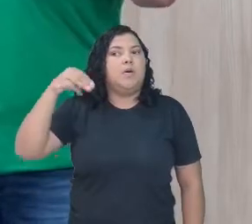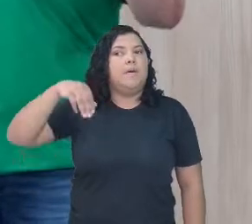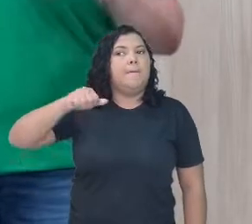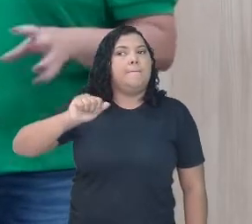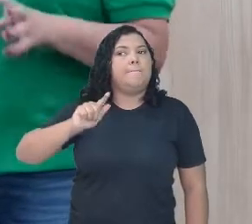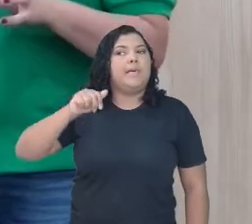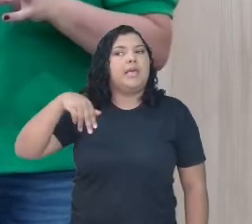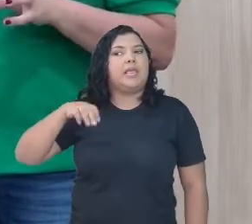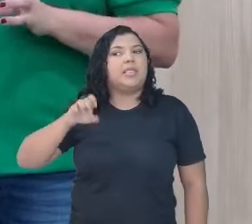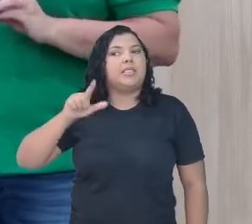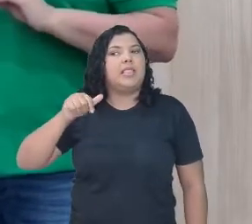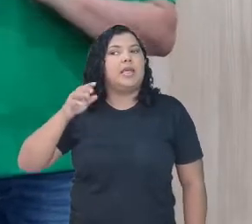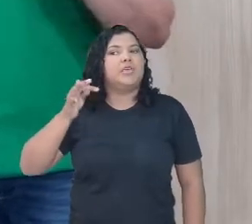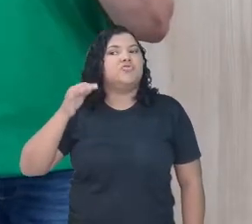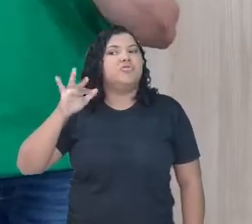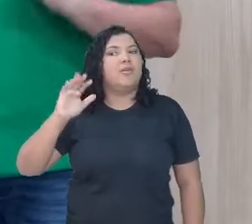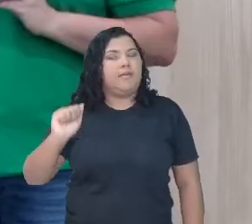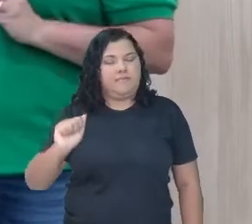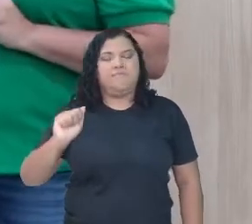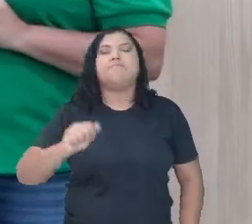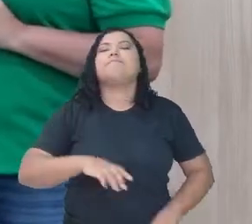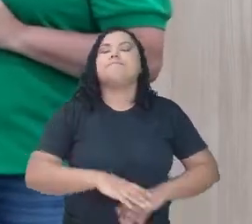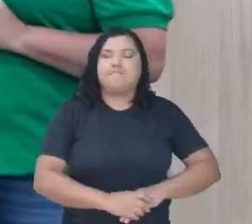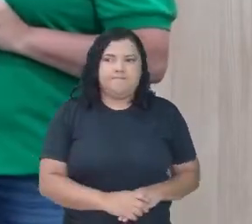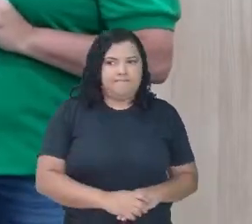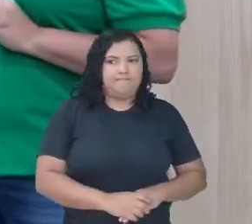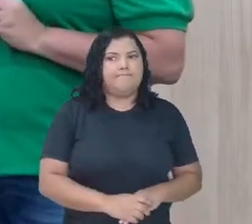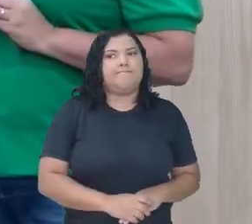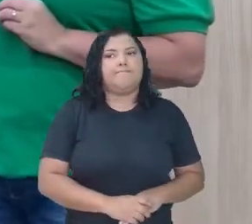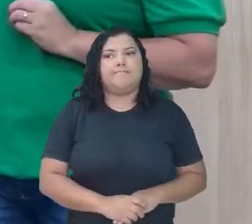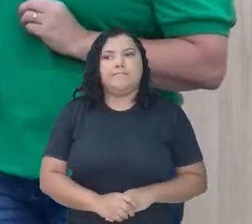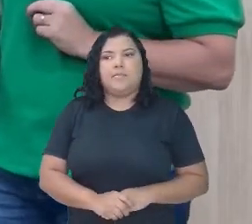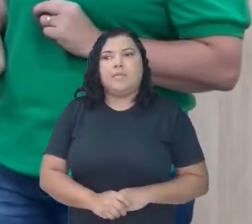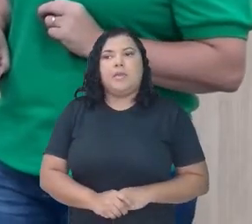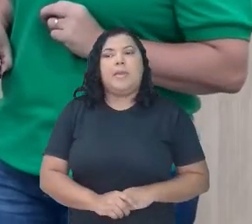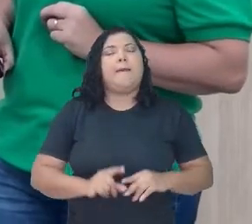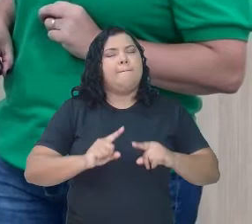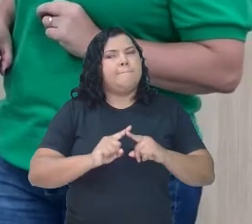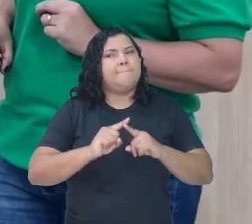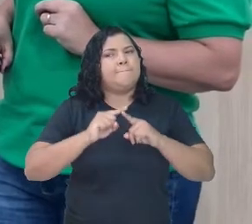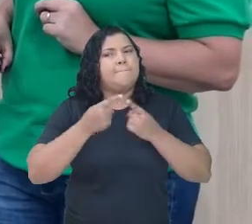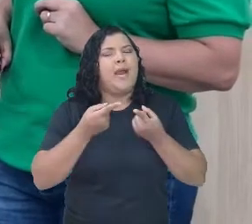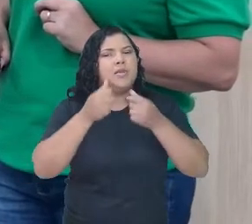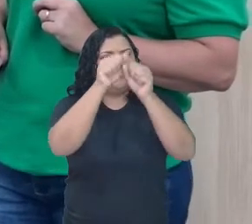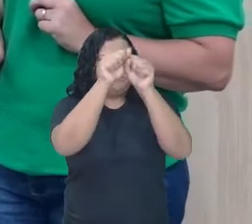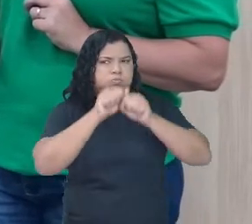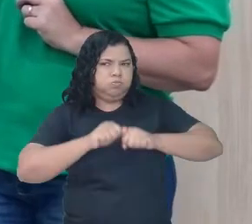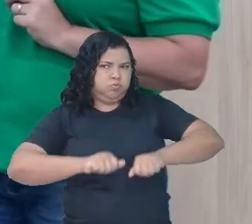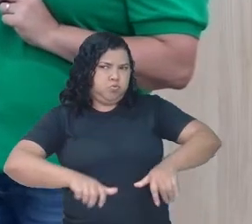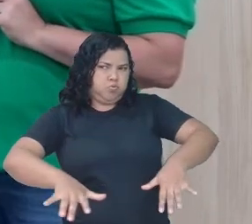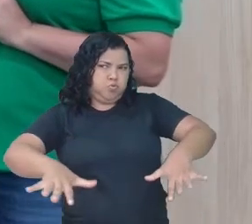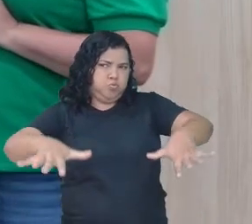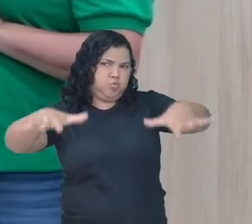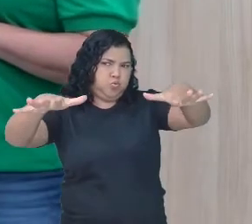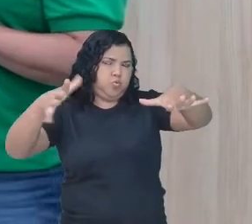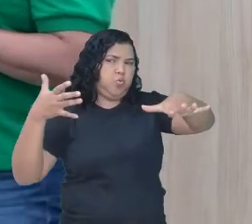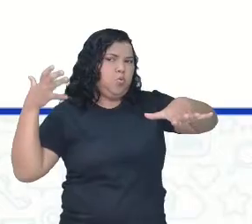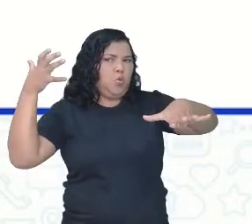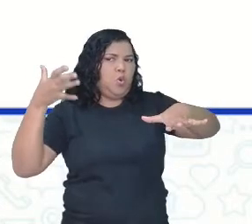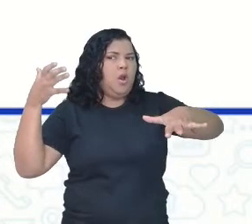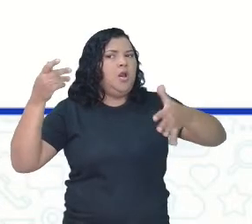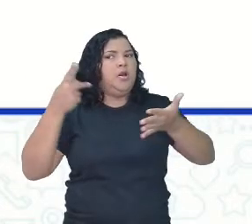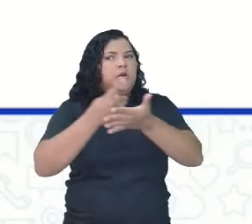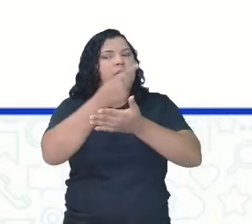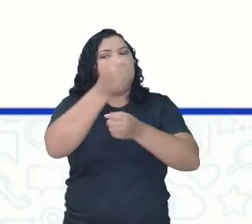essa descoberta da indução magnética. Mas o princípio da propagação radiofônica